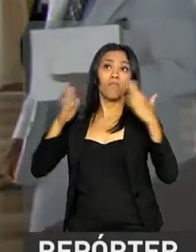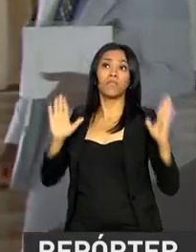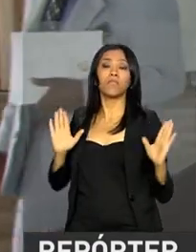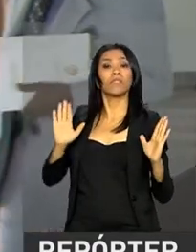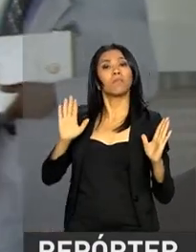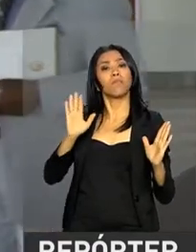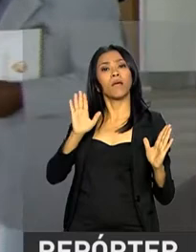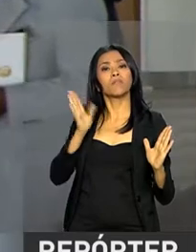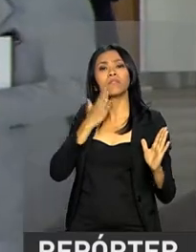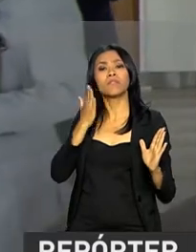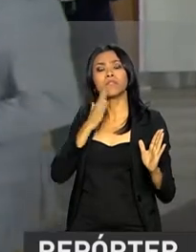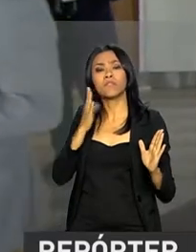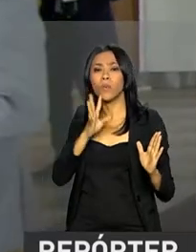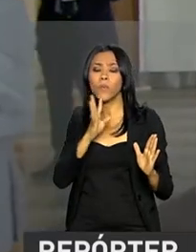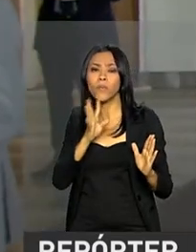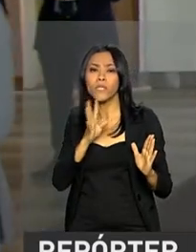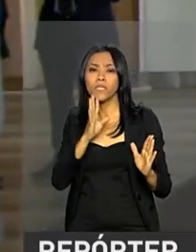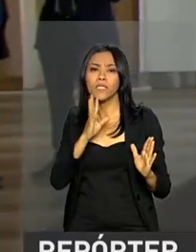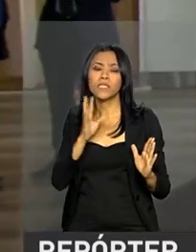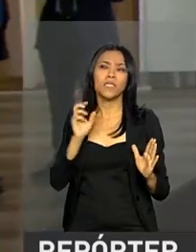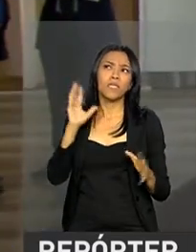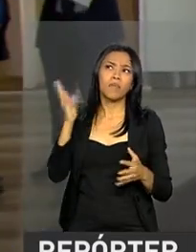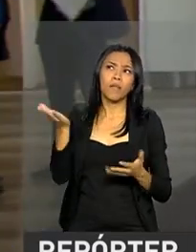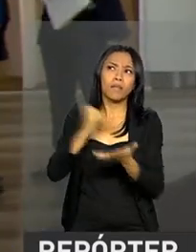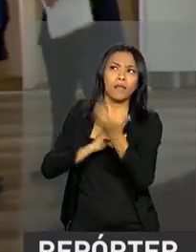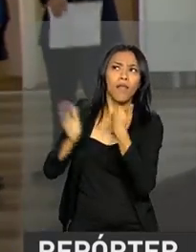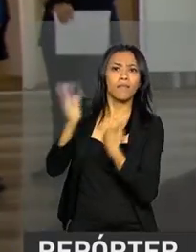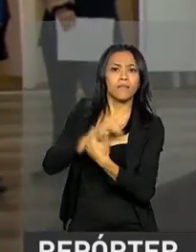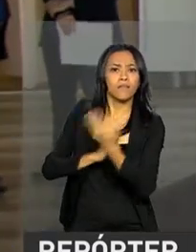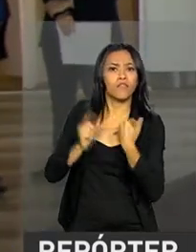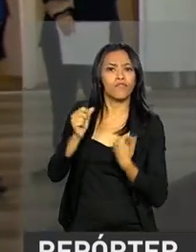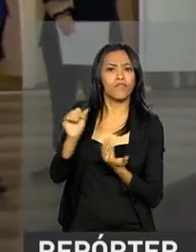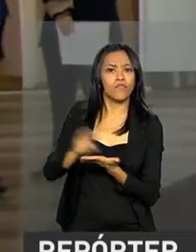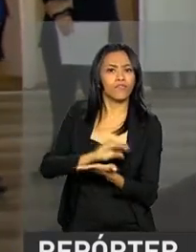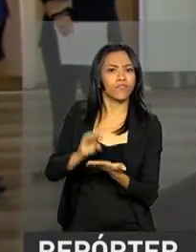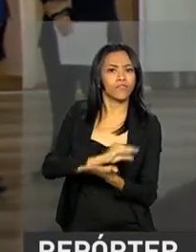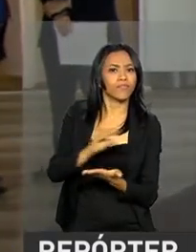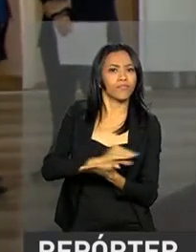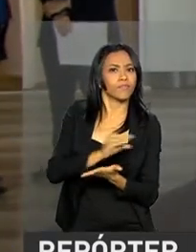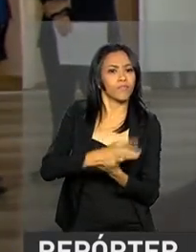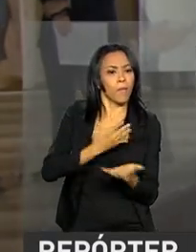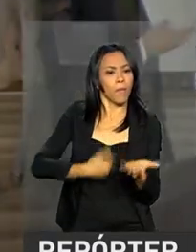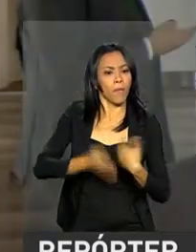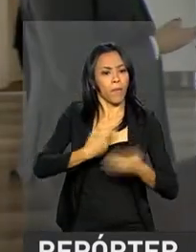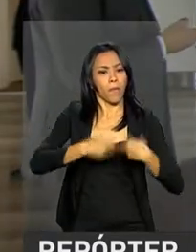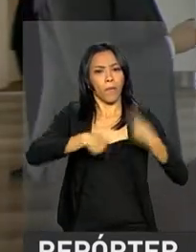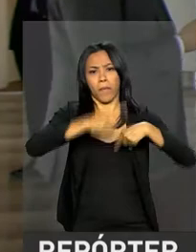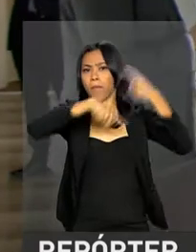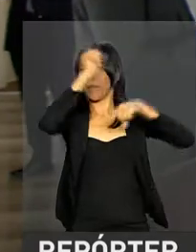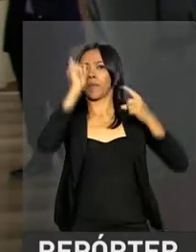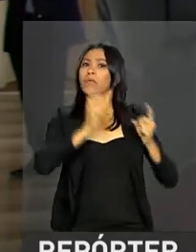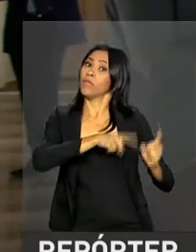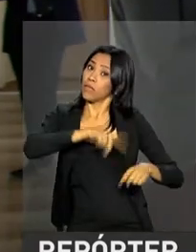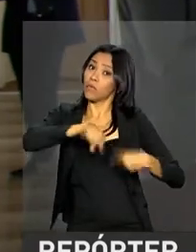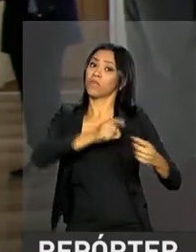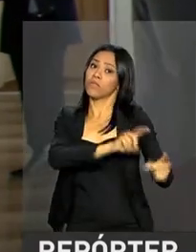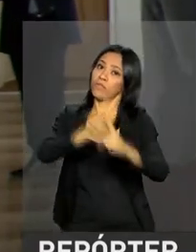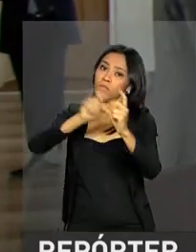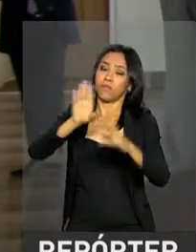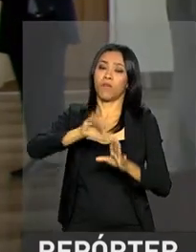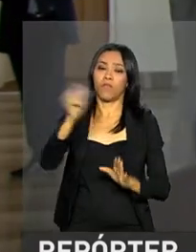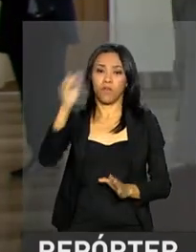o investidor externo para trazer capital para a gente aumentar a nossa produção e aí poder exportar. Por isso que é importante a gente